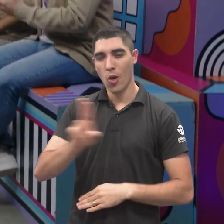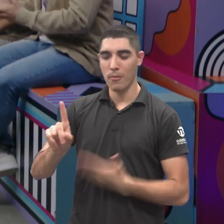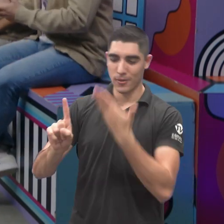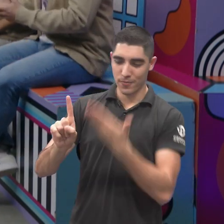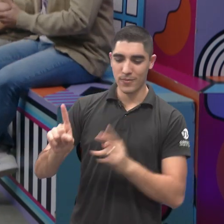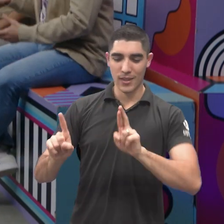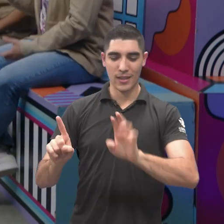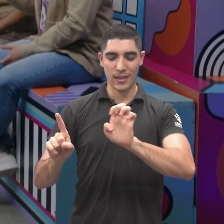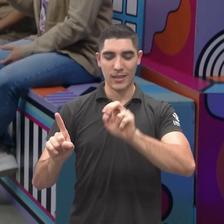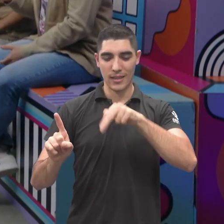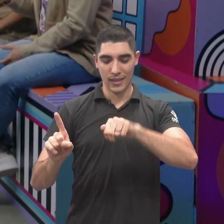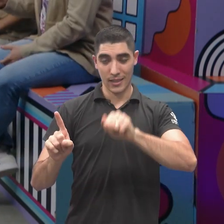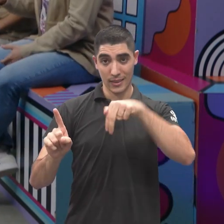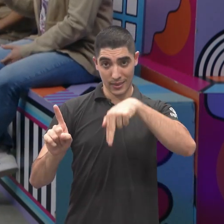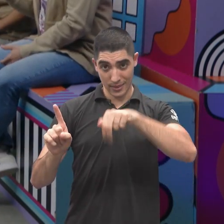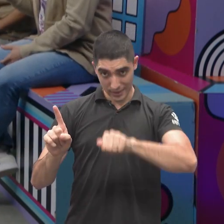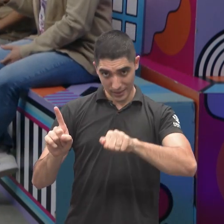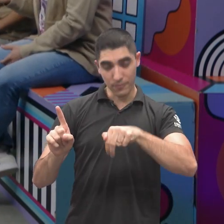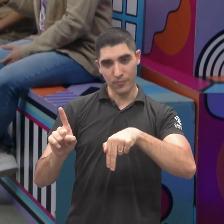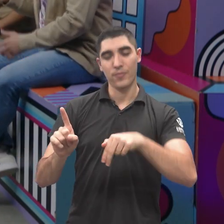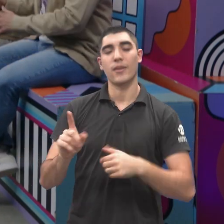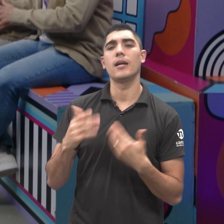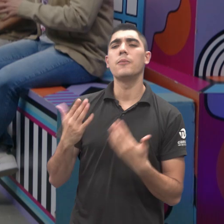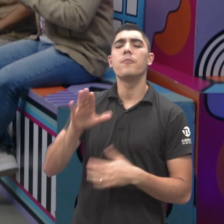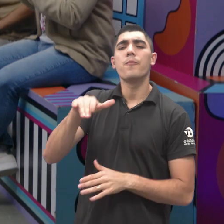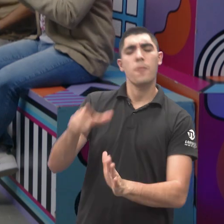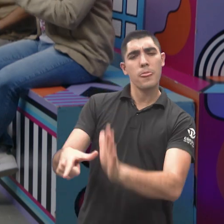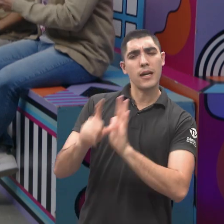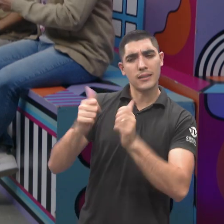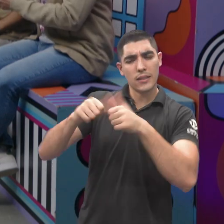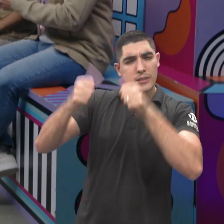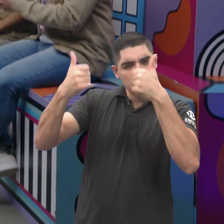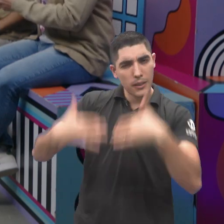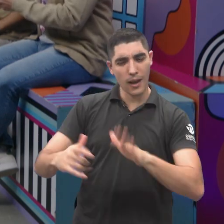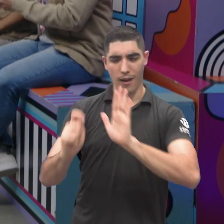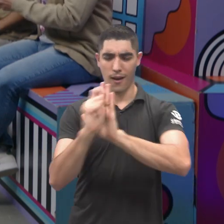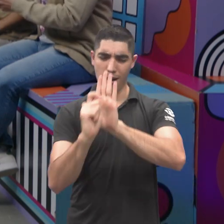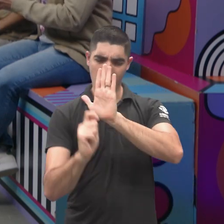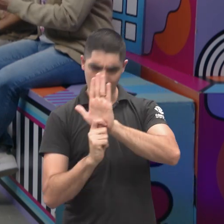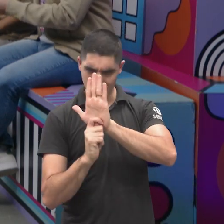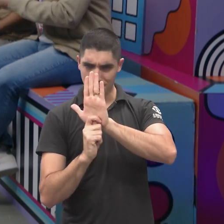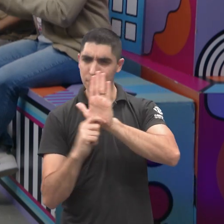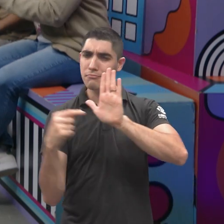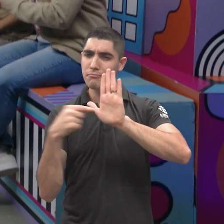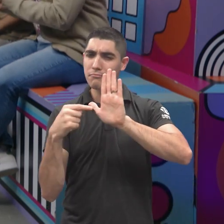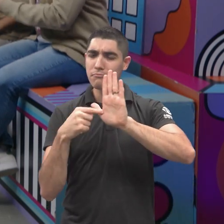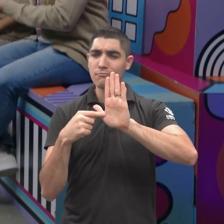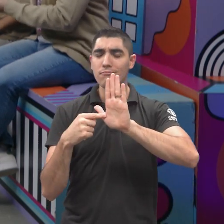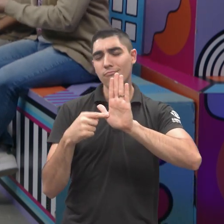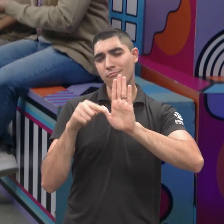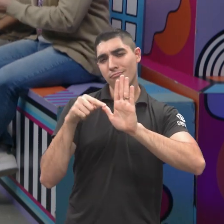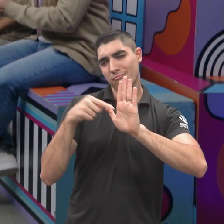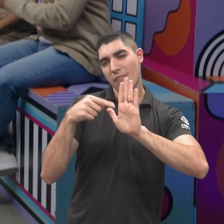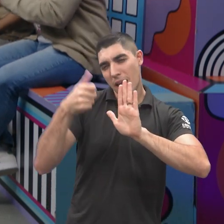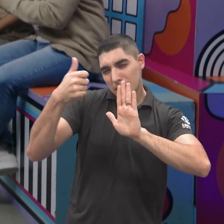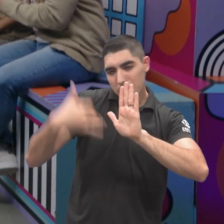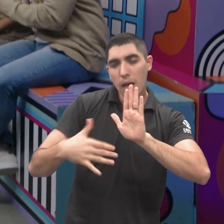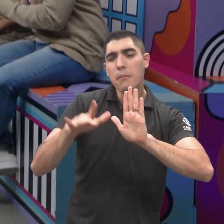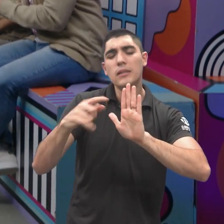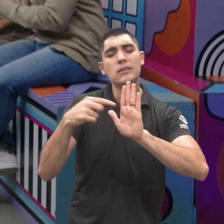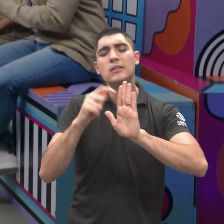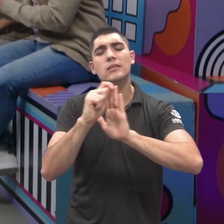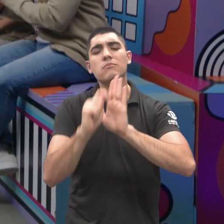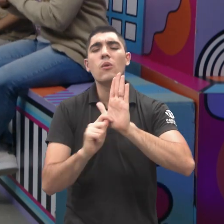esse gancho da palavrinha, algoritmo. Antes da gente entrar de fato em como é que ele age no nosso dia a dia, explica o que é